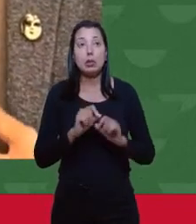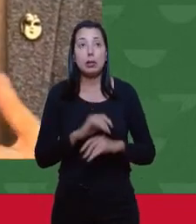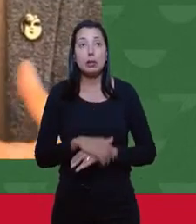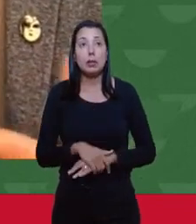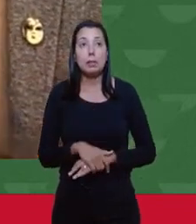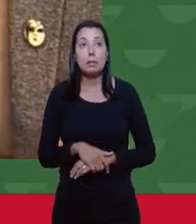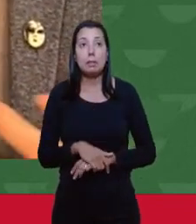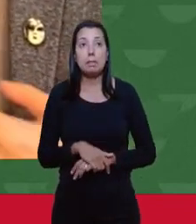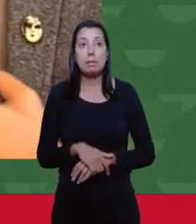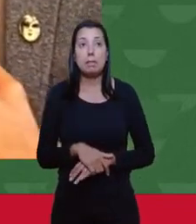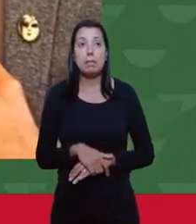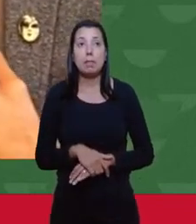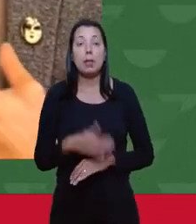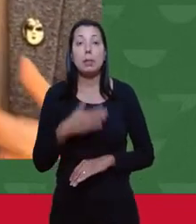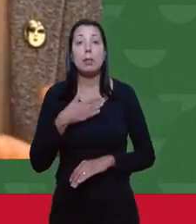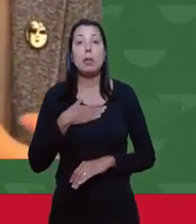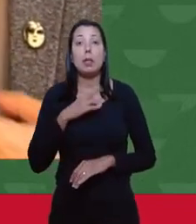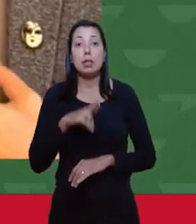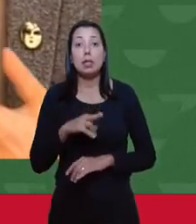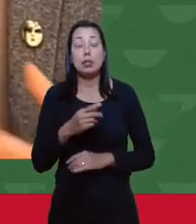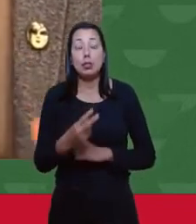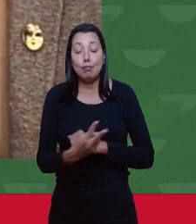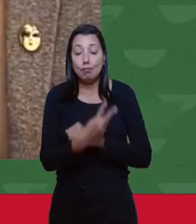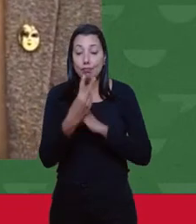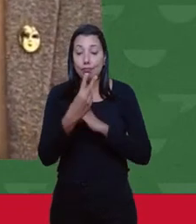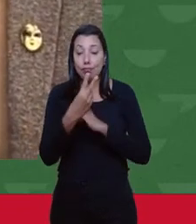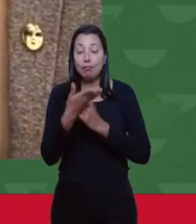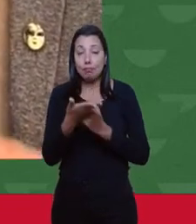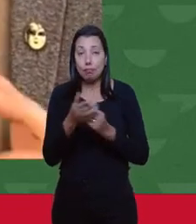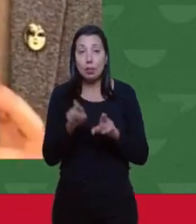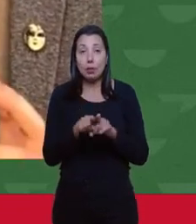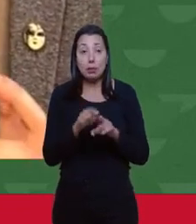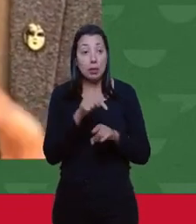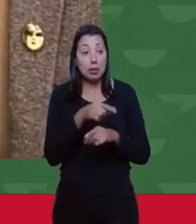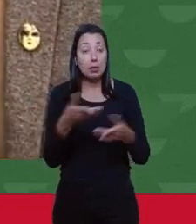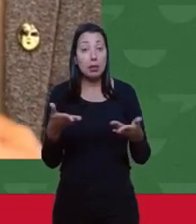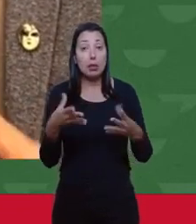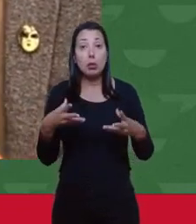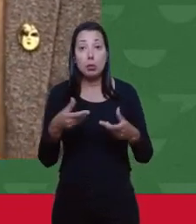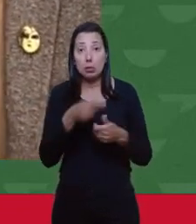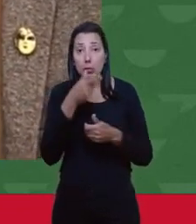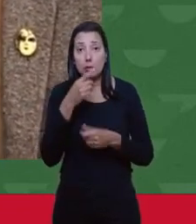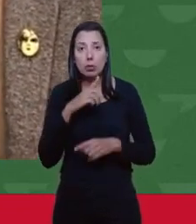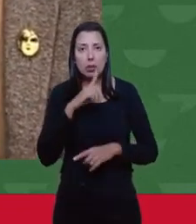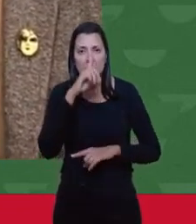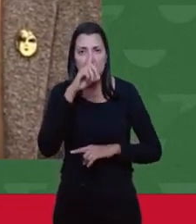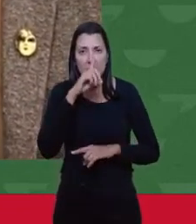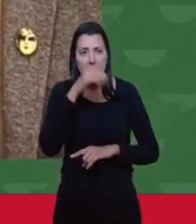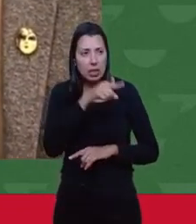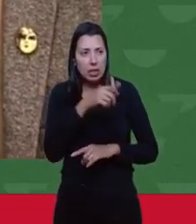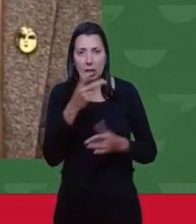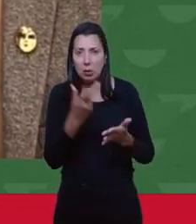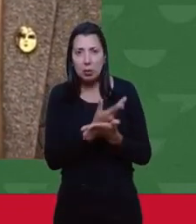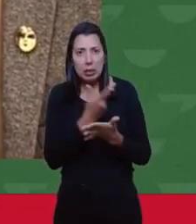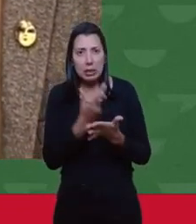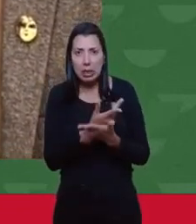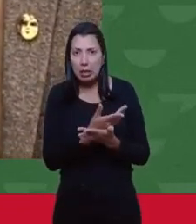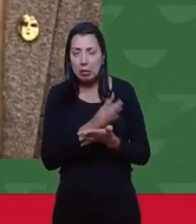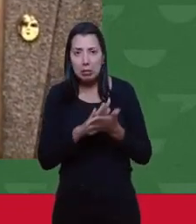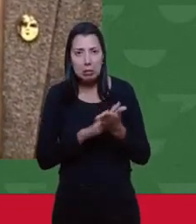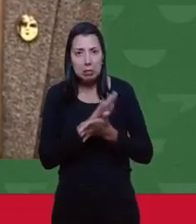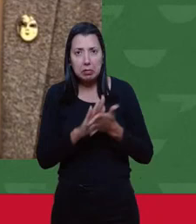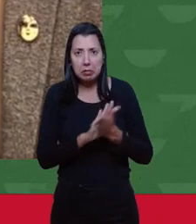Que era a minha reação de defesa, de indignidade. Naquele momento em que todo mundo fingia que aquilo não estava acontecendo, e que todo